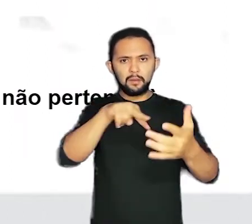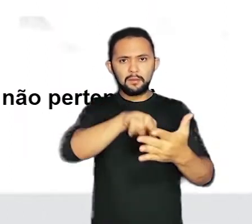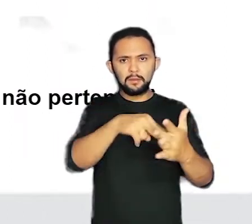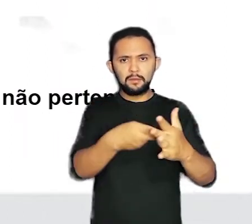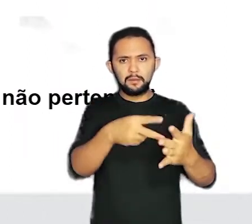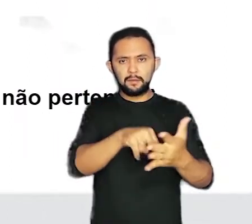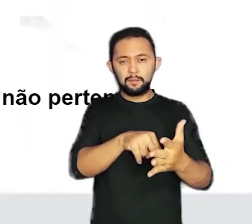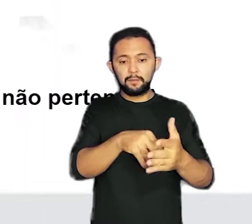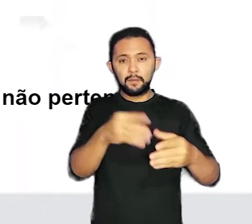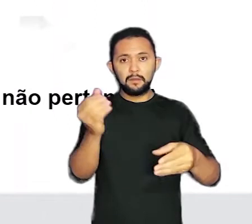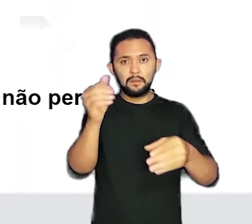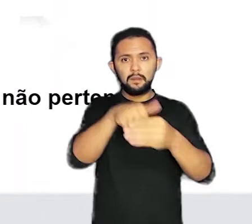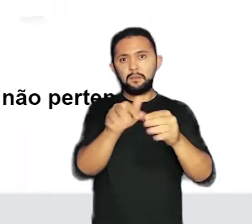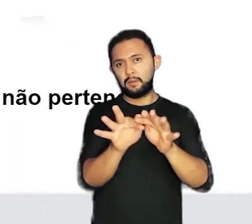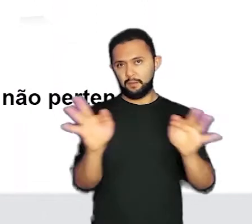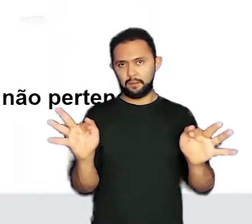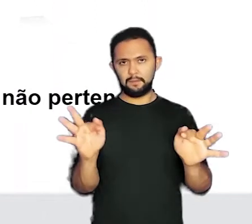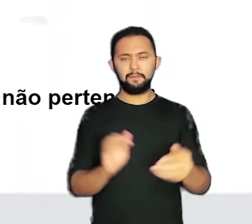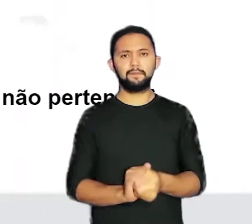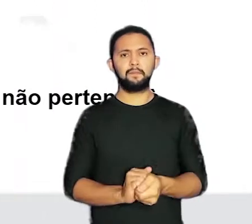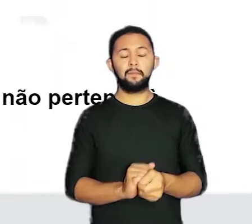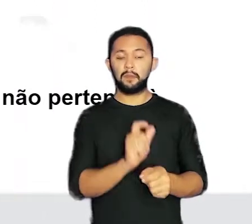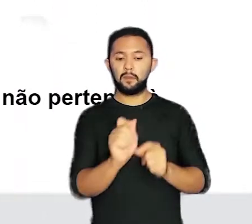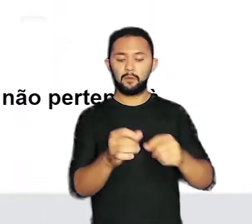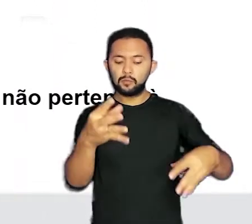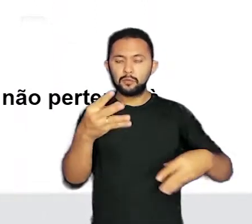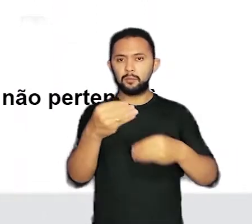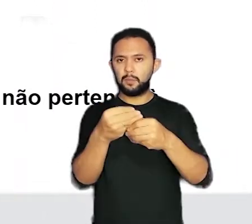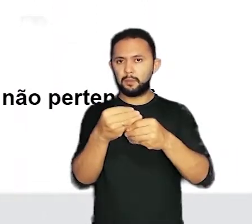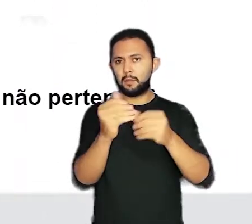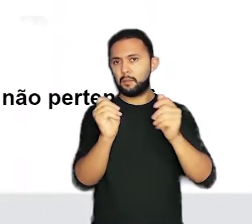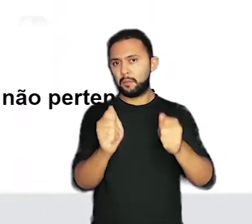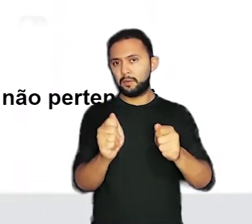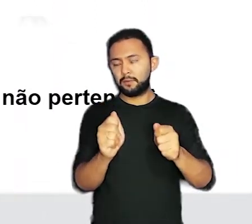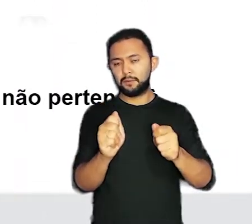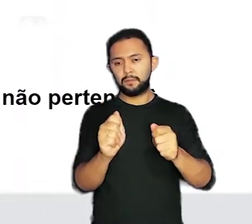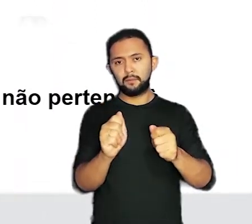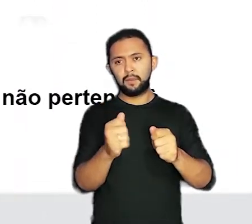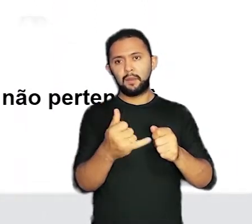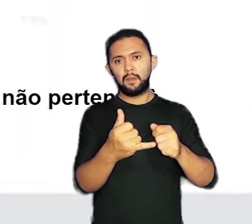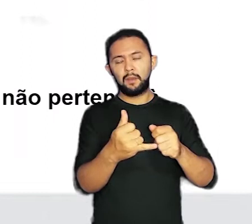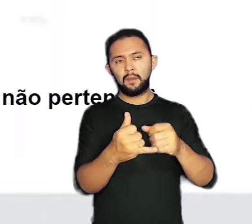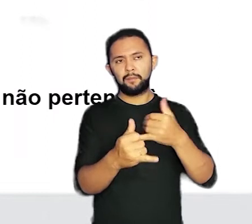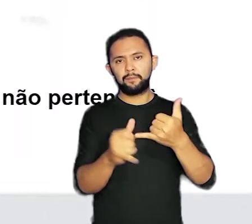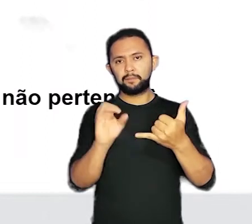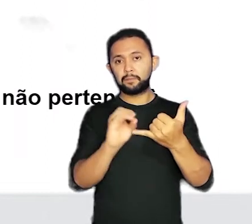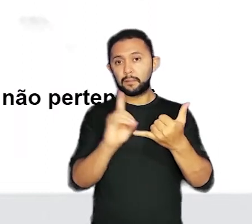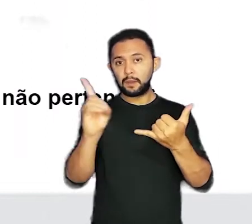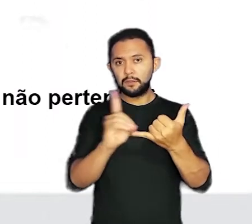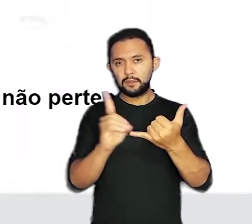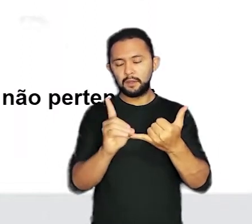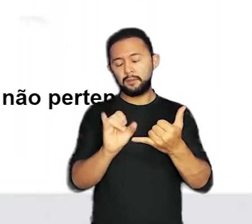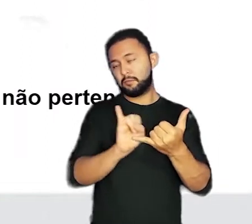o sentido dentro do enunciado. Lembrando que os complementos vão ser direto ou indireto quando estiver completando o sentido do